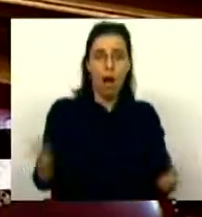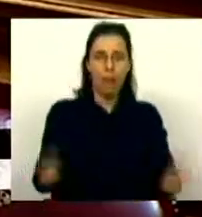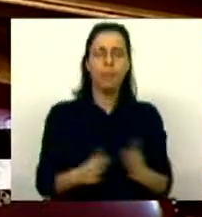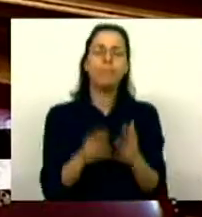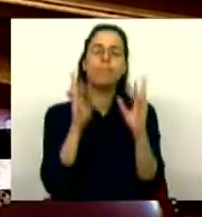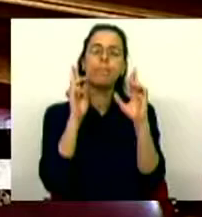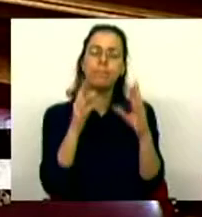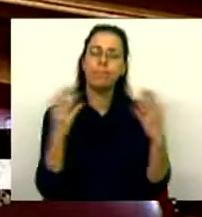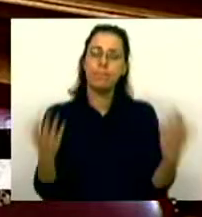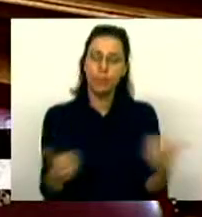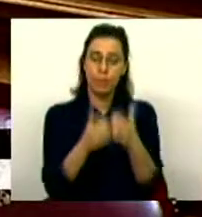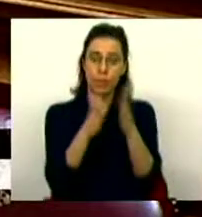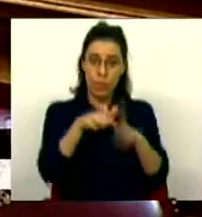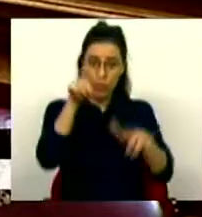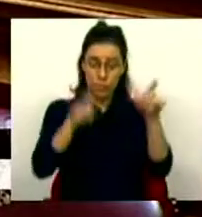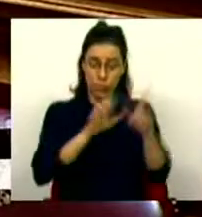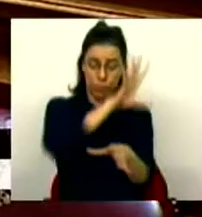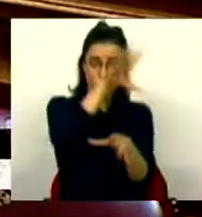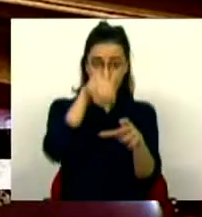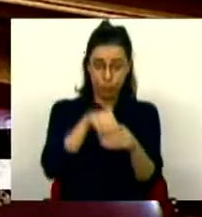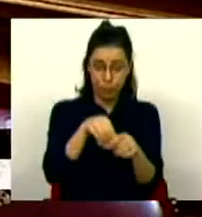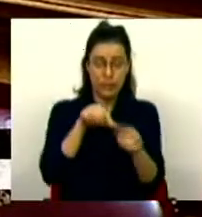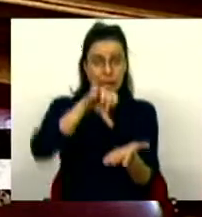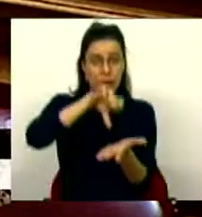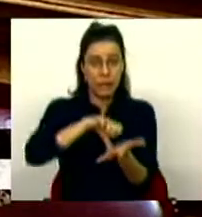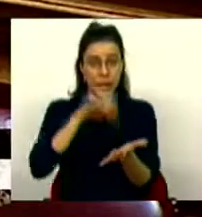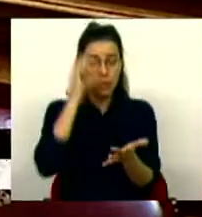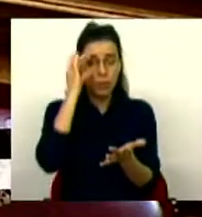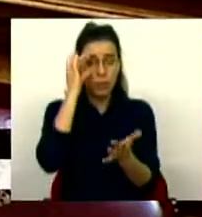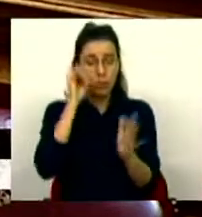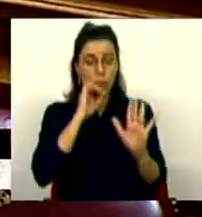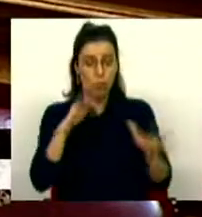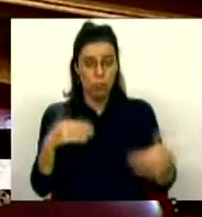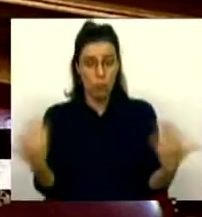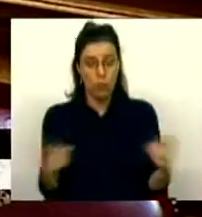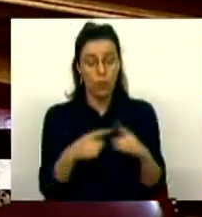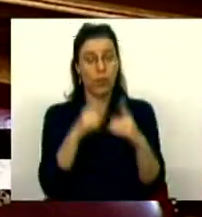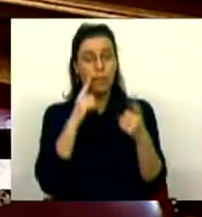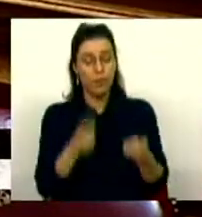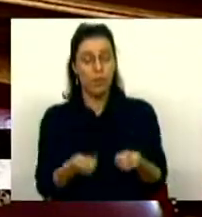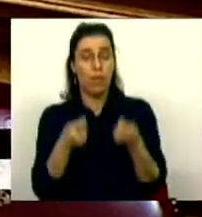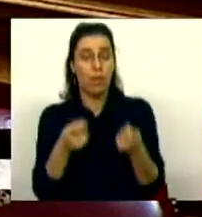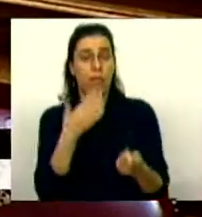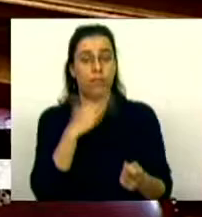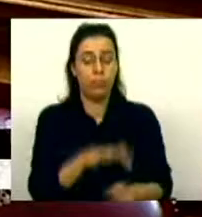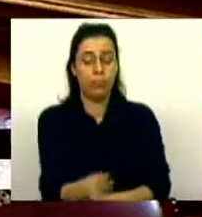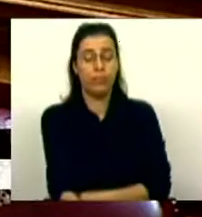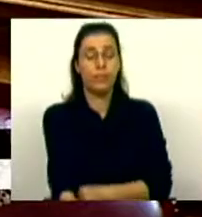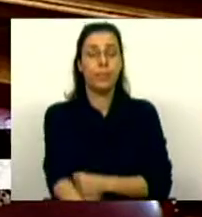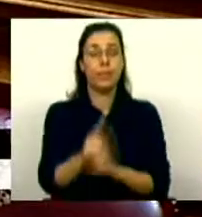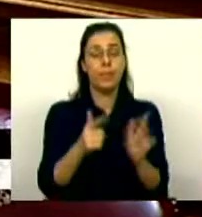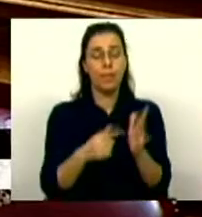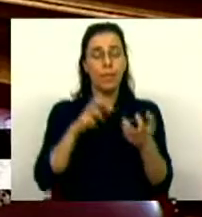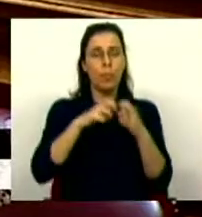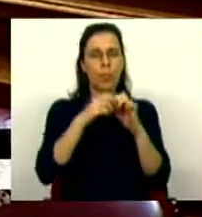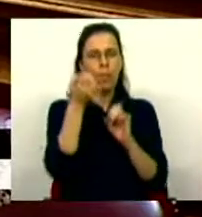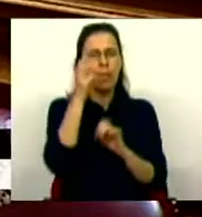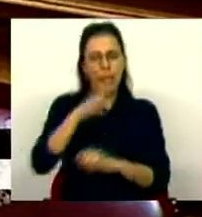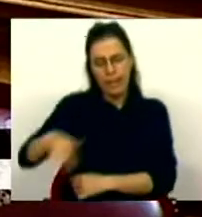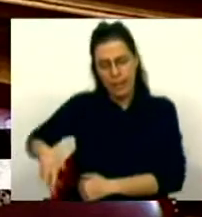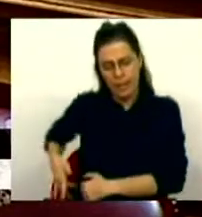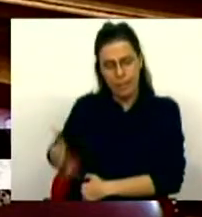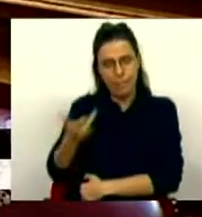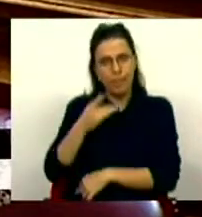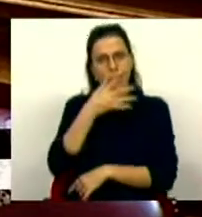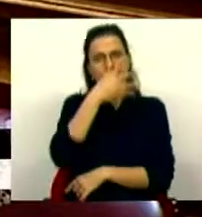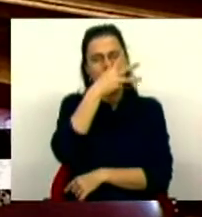Esperamos agora que toda a população abrangida por este centro possa usufruir desse investimento. A insuficiência renal é uma patologia que